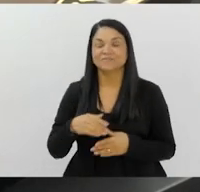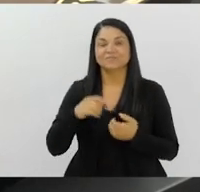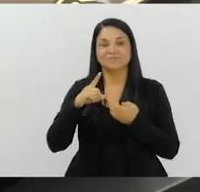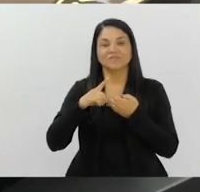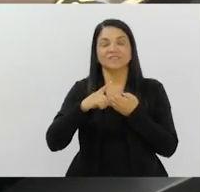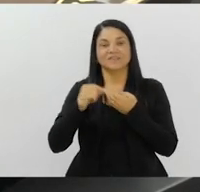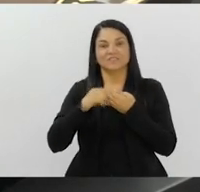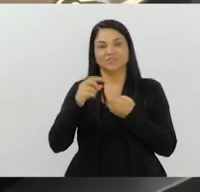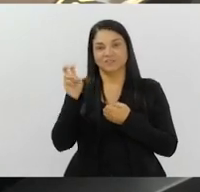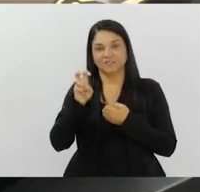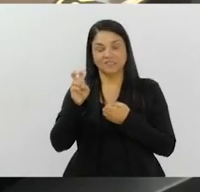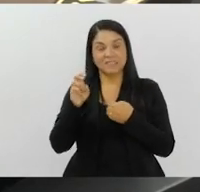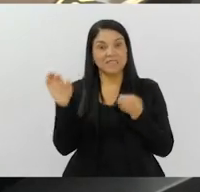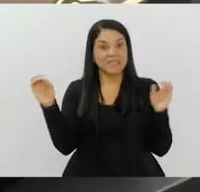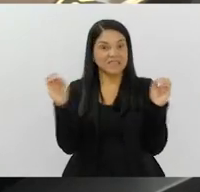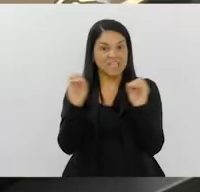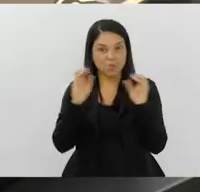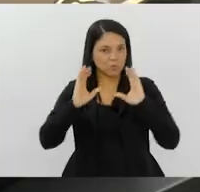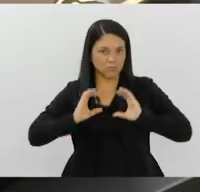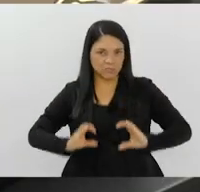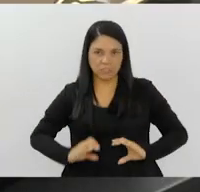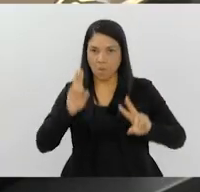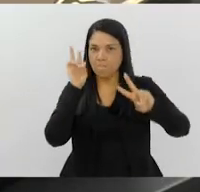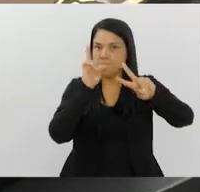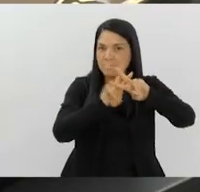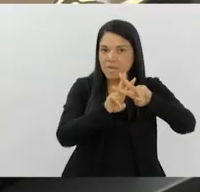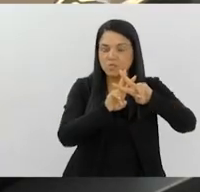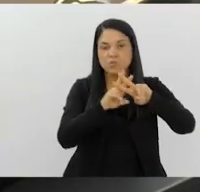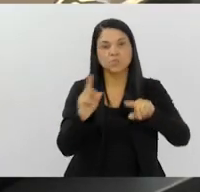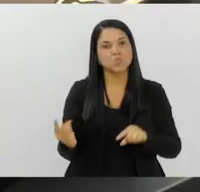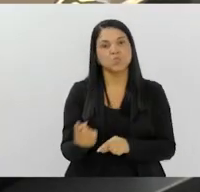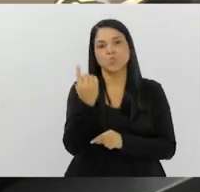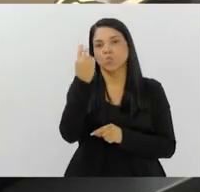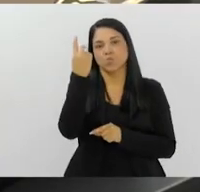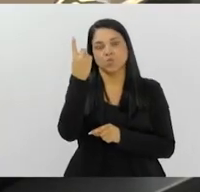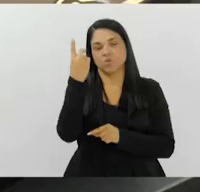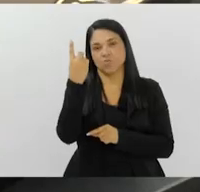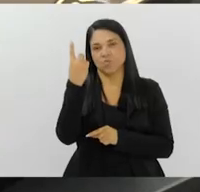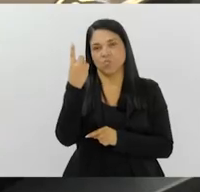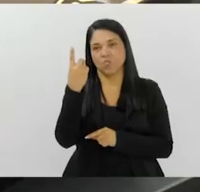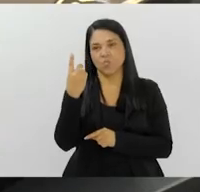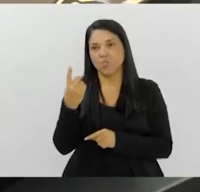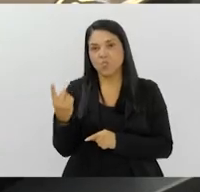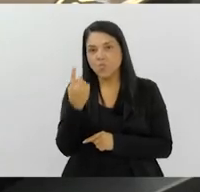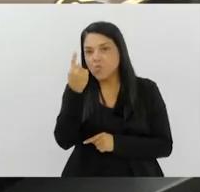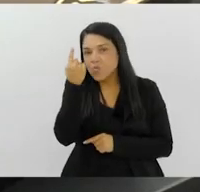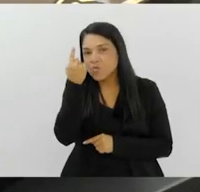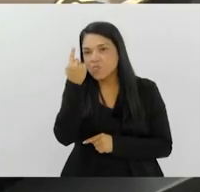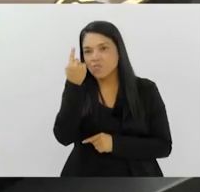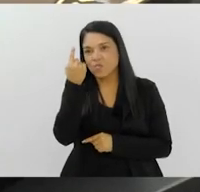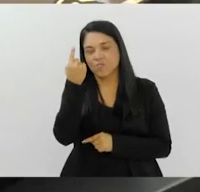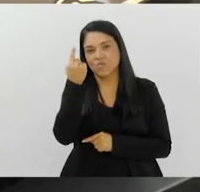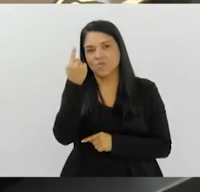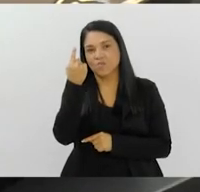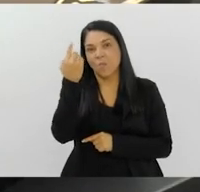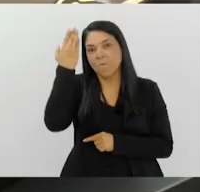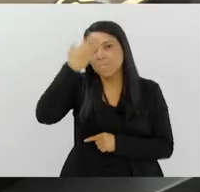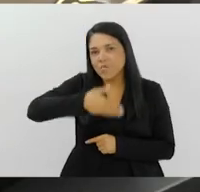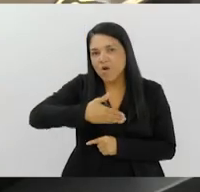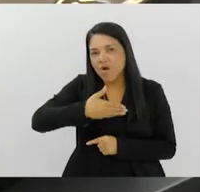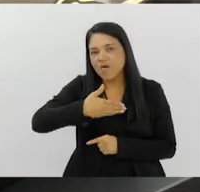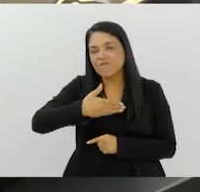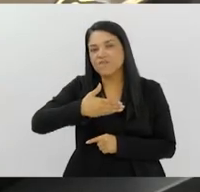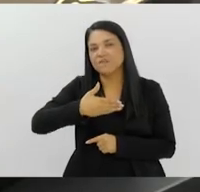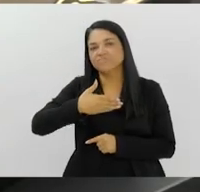colocou nenhum cidadão poderá ser preso única e exclusivamente muit esse Esso é a melhor de todas é tendo como base de prova o